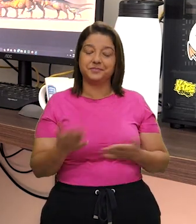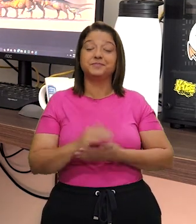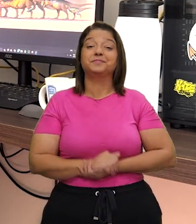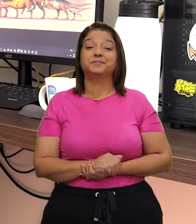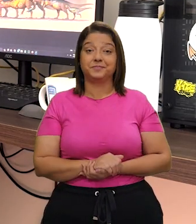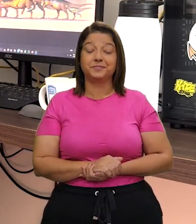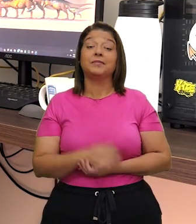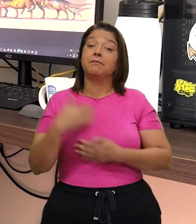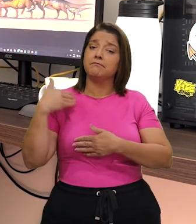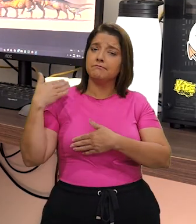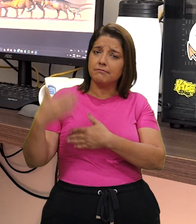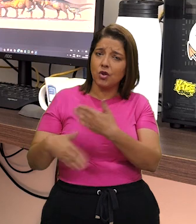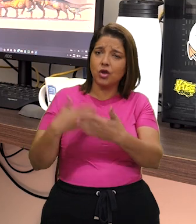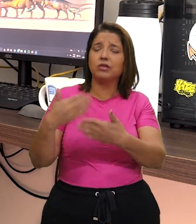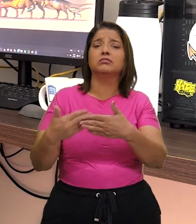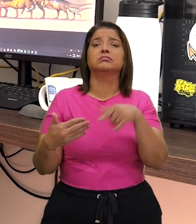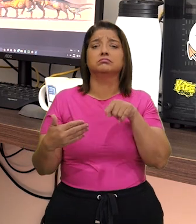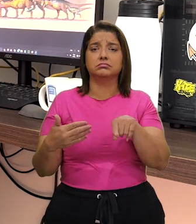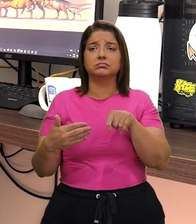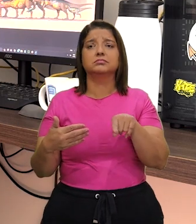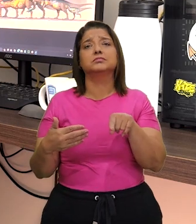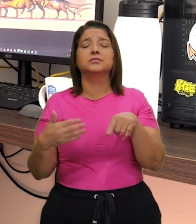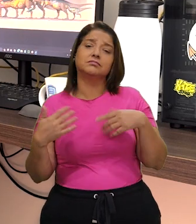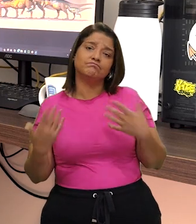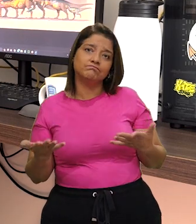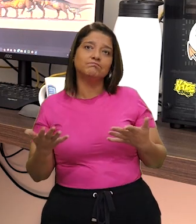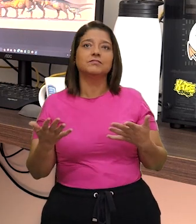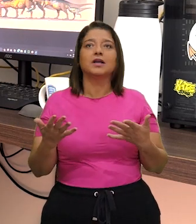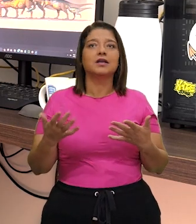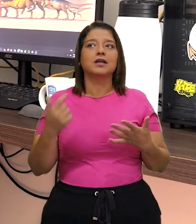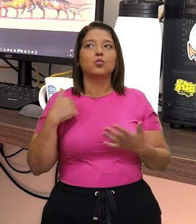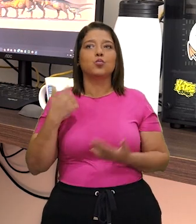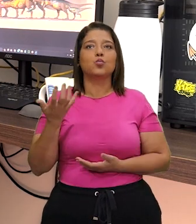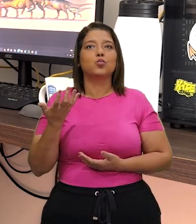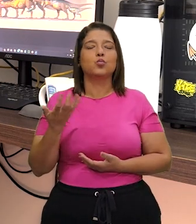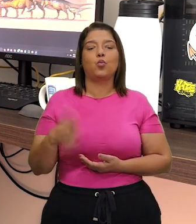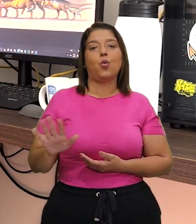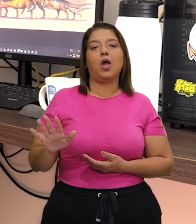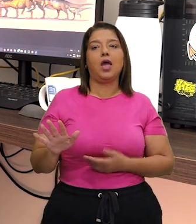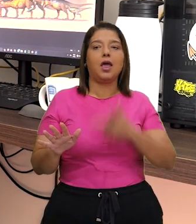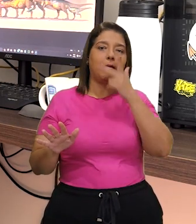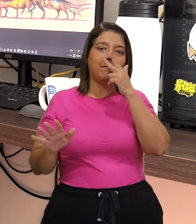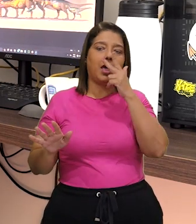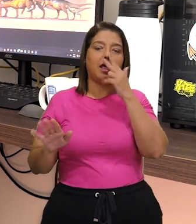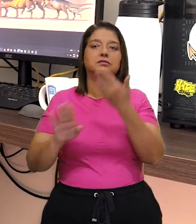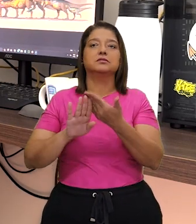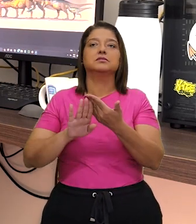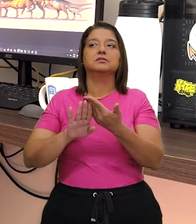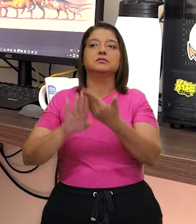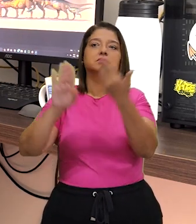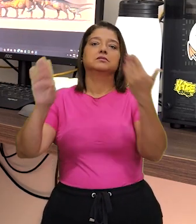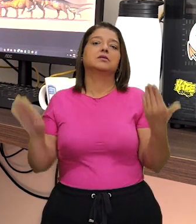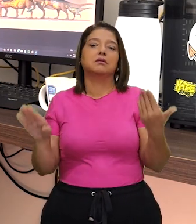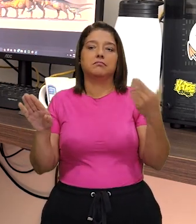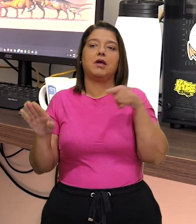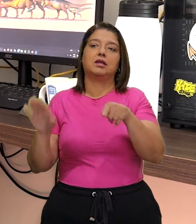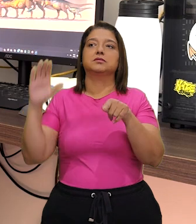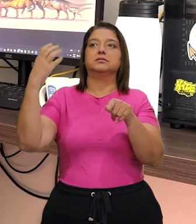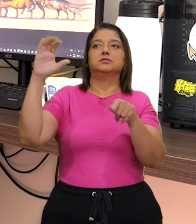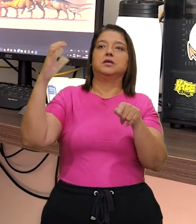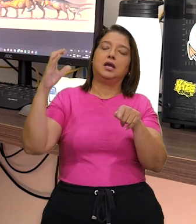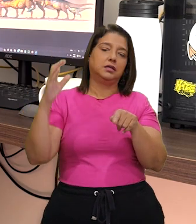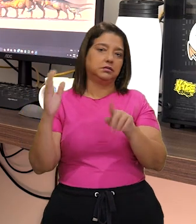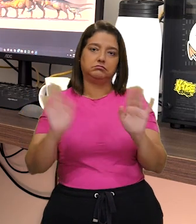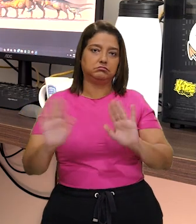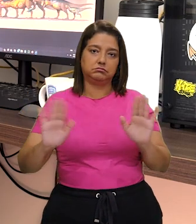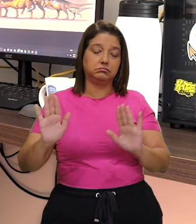embora a gente fala que eu não quero tirar ele né separar ele da da questão científica Mas